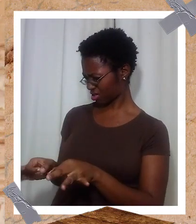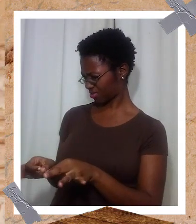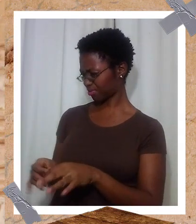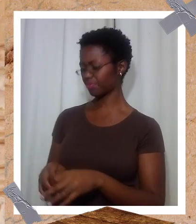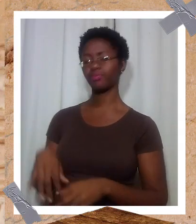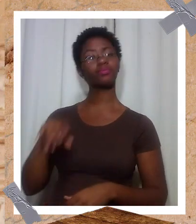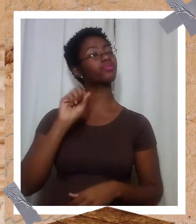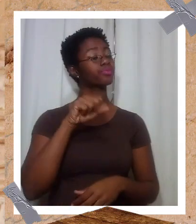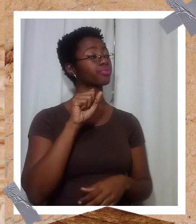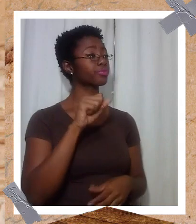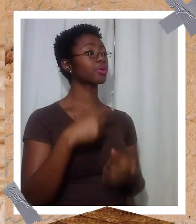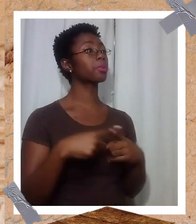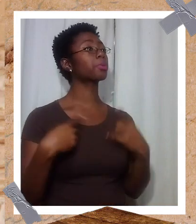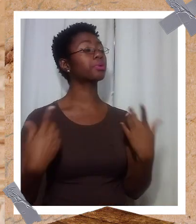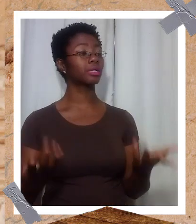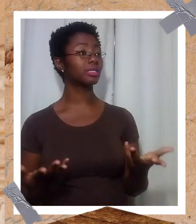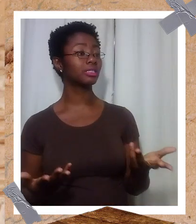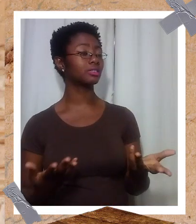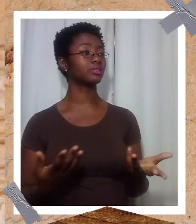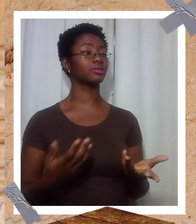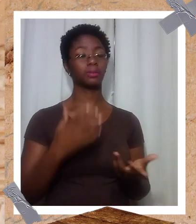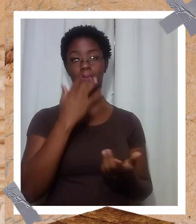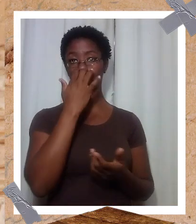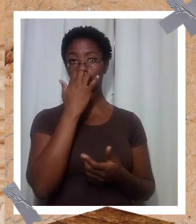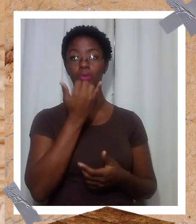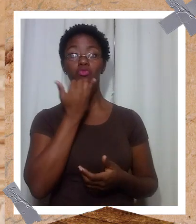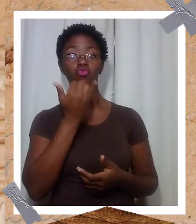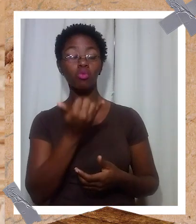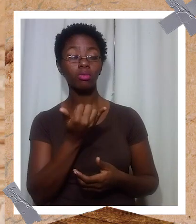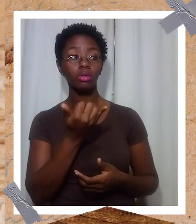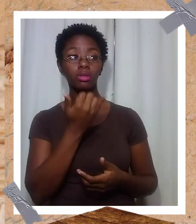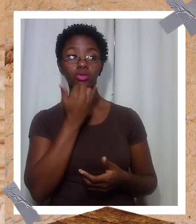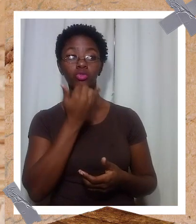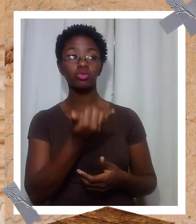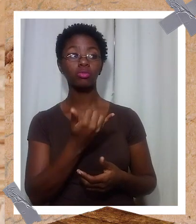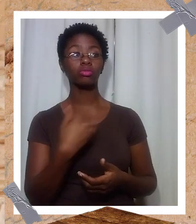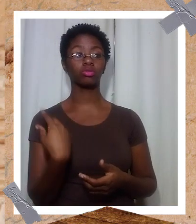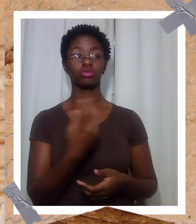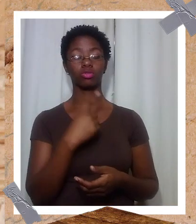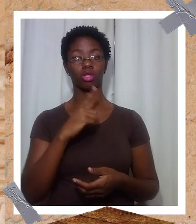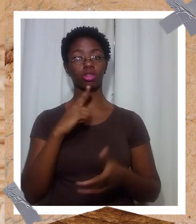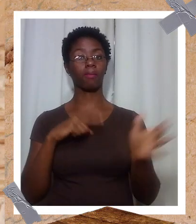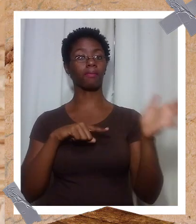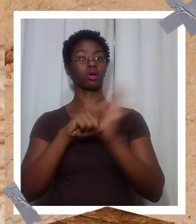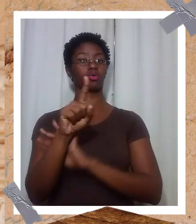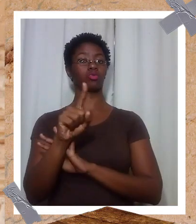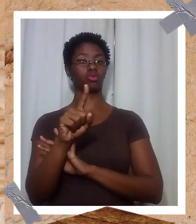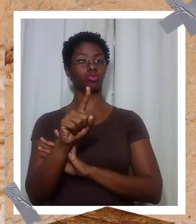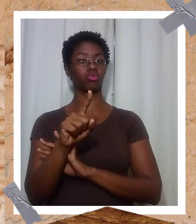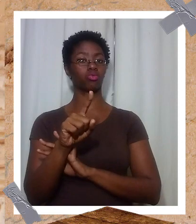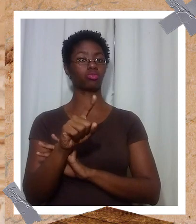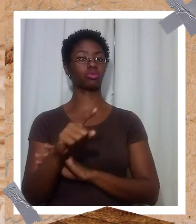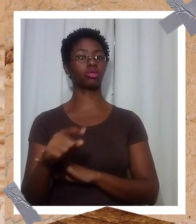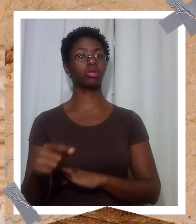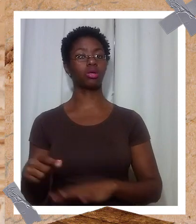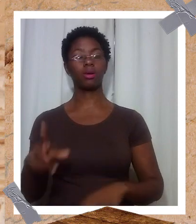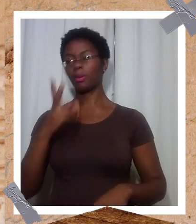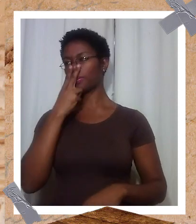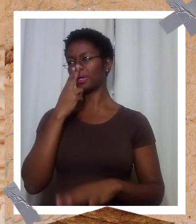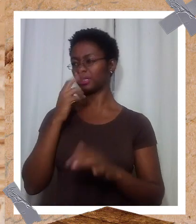Sim, por quê? Todo, né? Oi, desculpa. A gente tem uma pergunta. A galera faz repercute no mundo